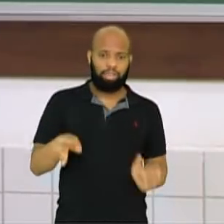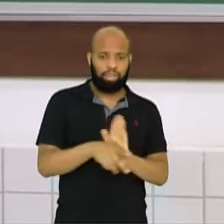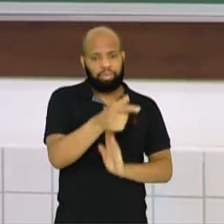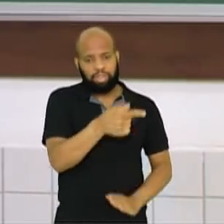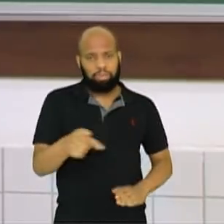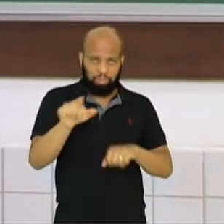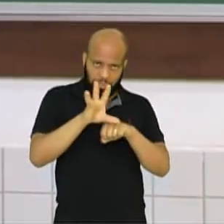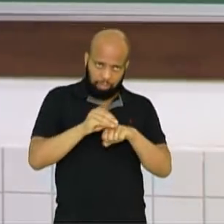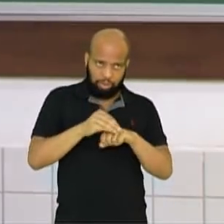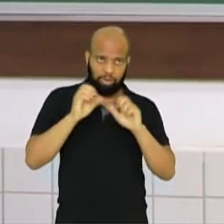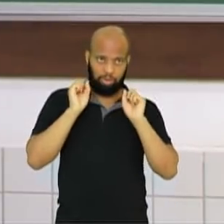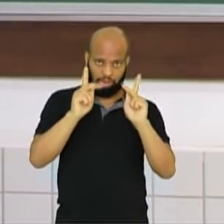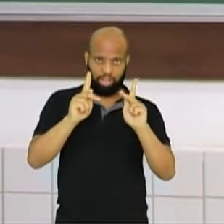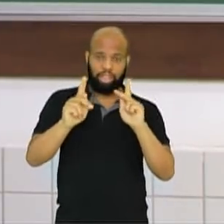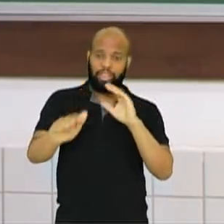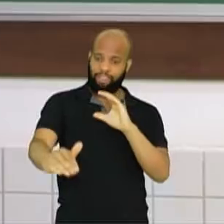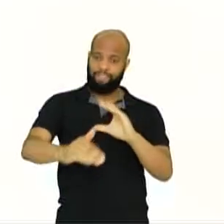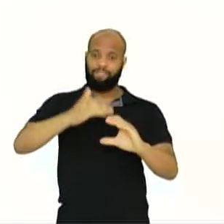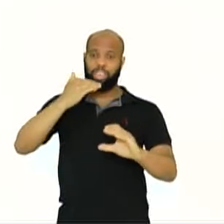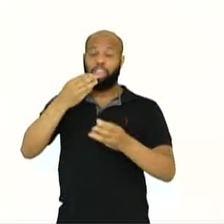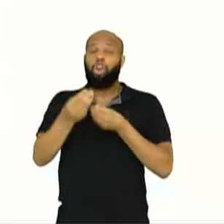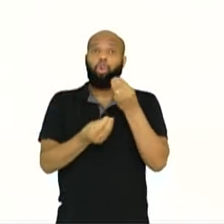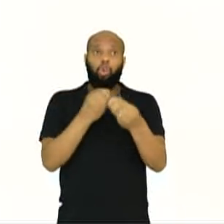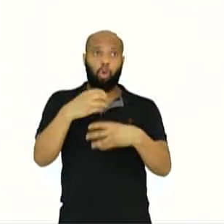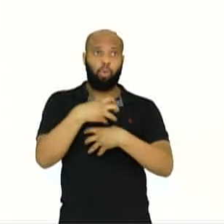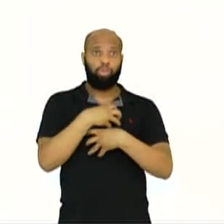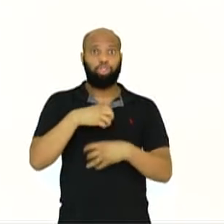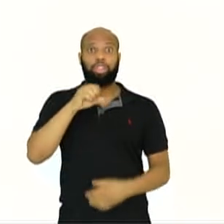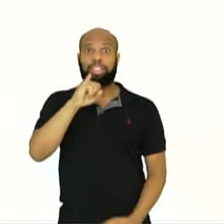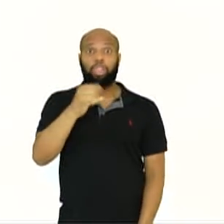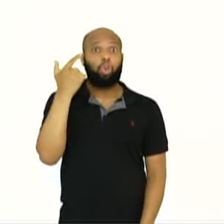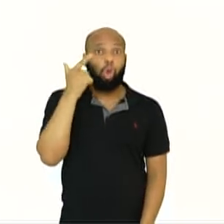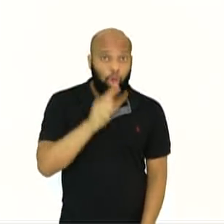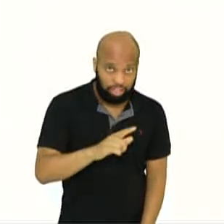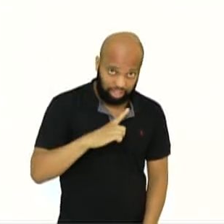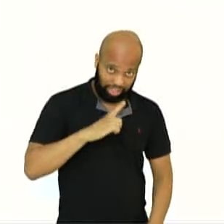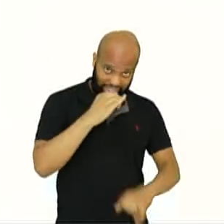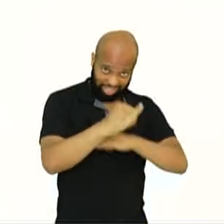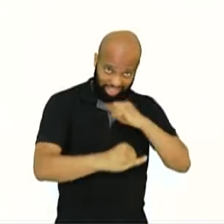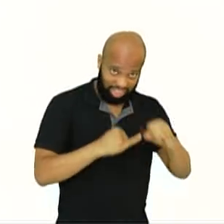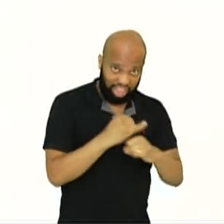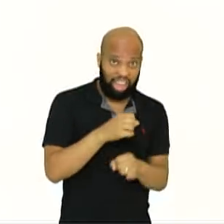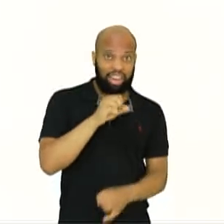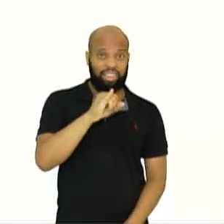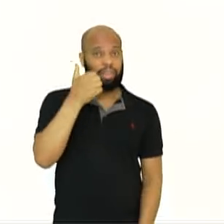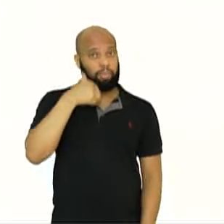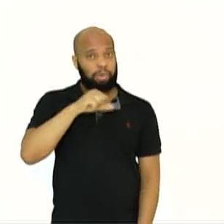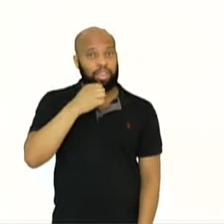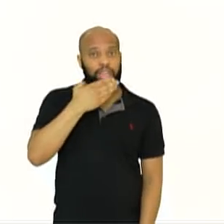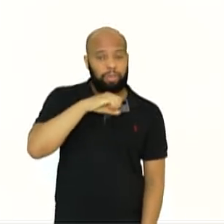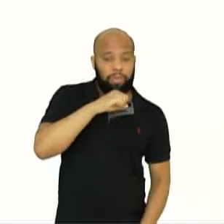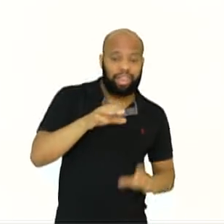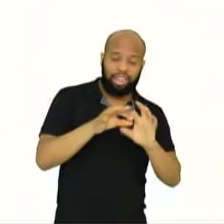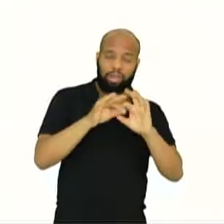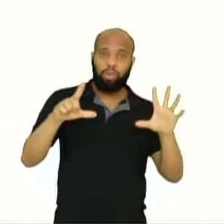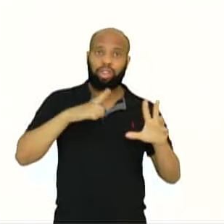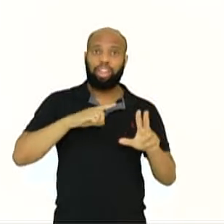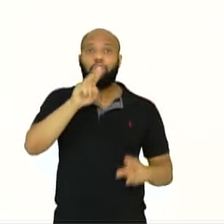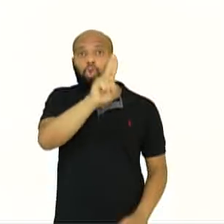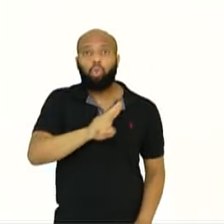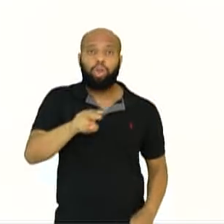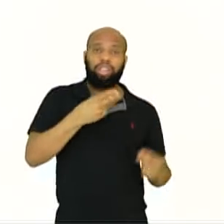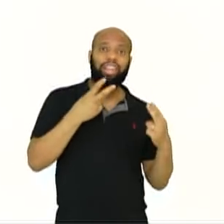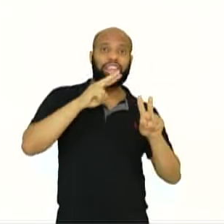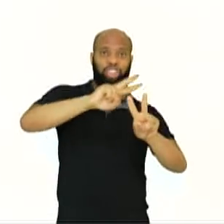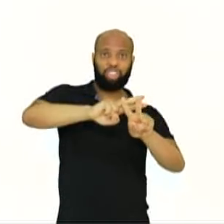Semana do Conhecimento. Envie todo esse material. Quem pode, quem tem condições, quem o papai e a mamãe autorizou, na hashtag Semana